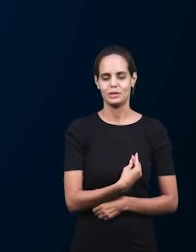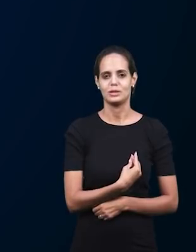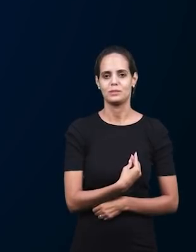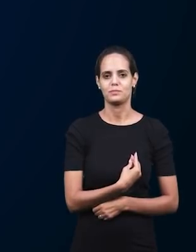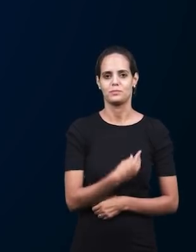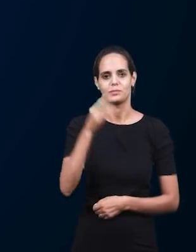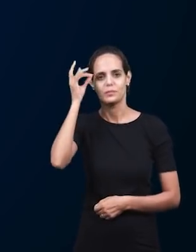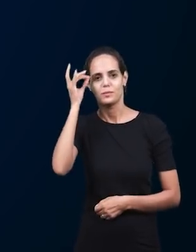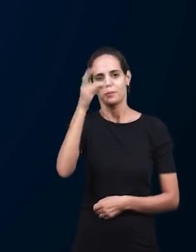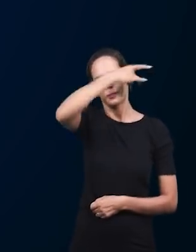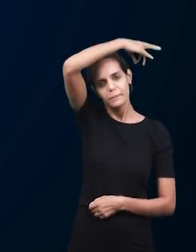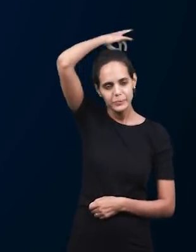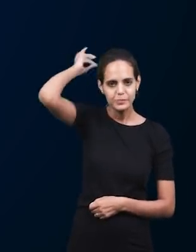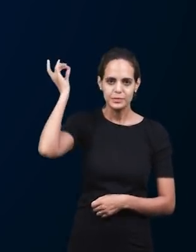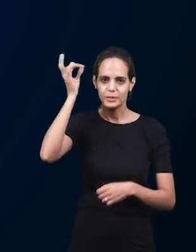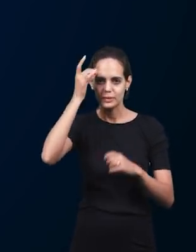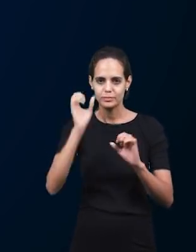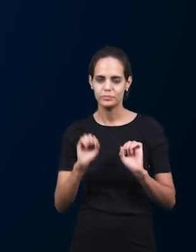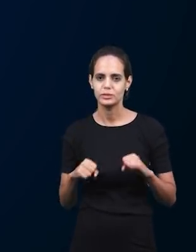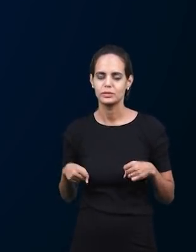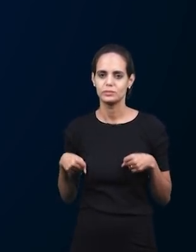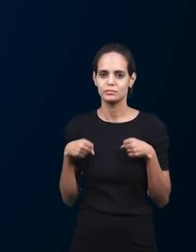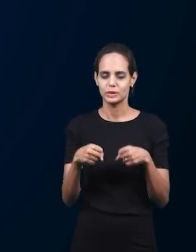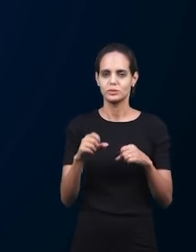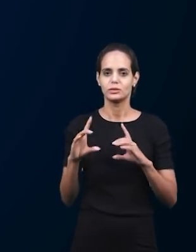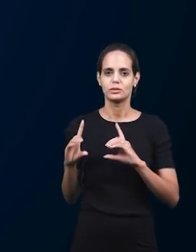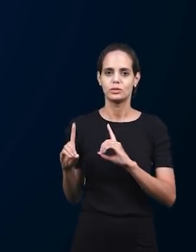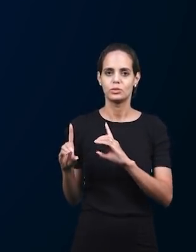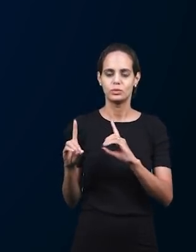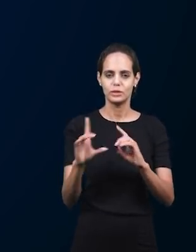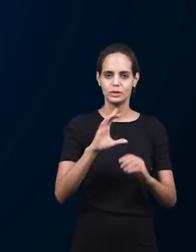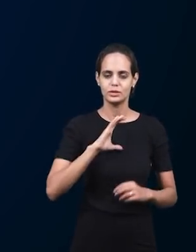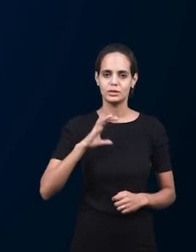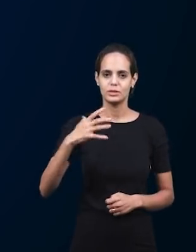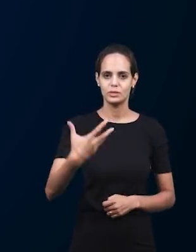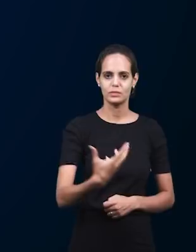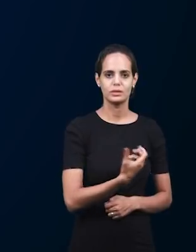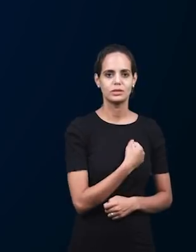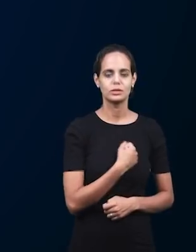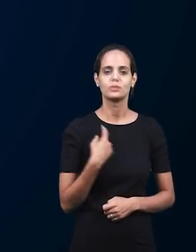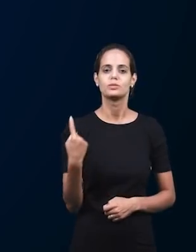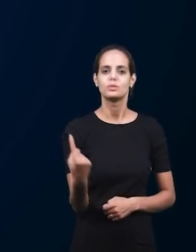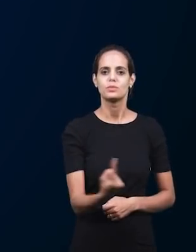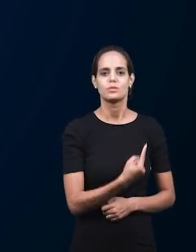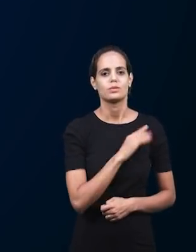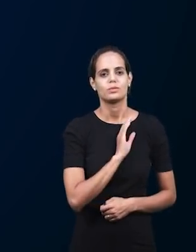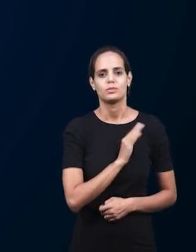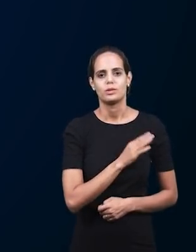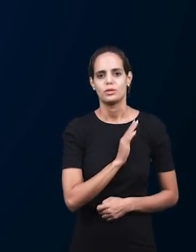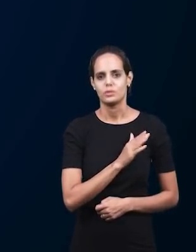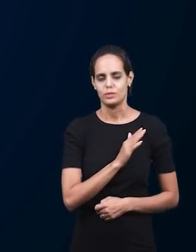tem firmado a doutrina da salvação no nosso coração. E